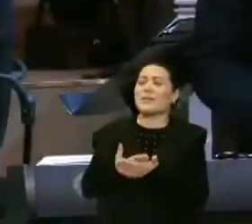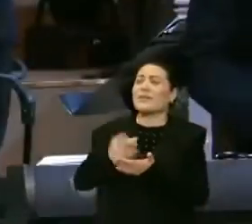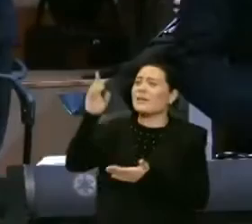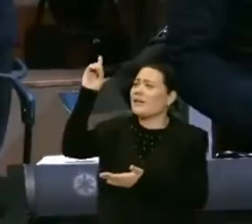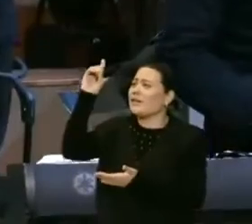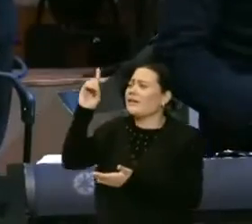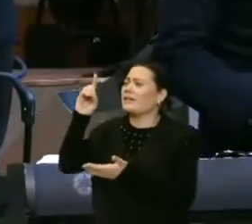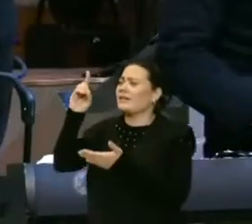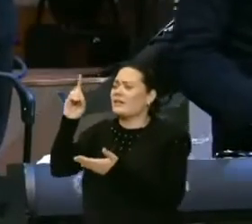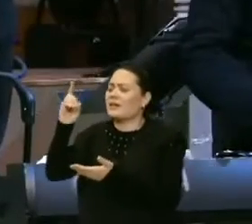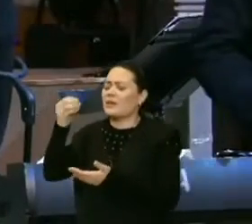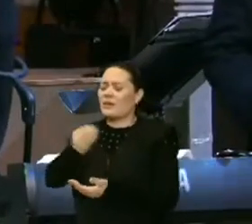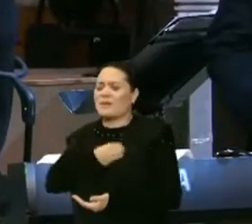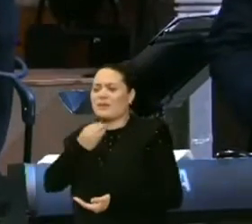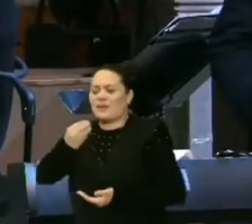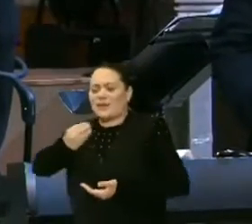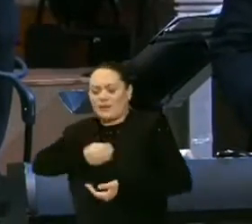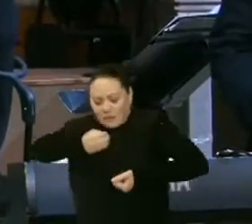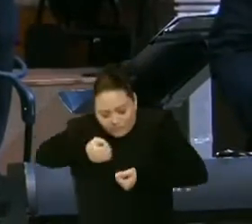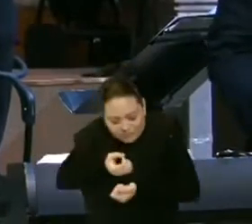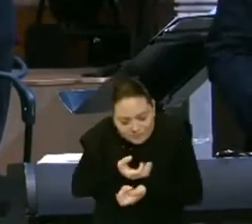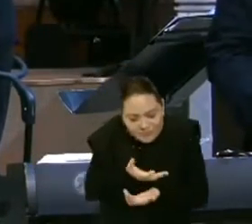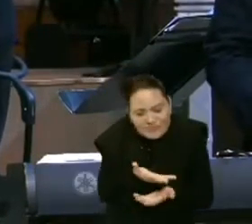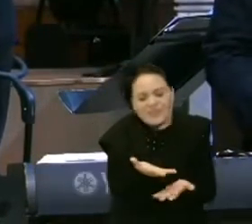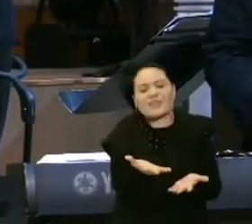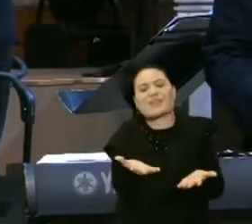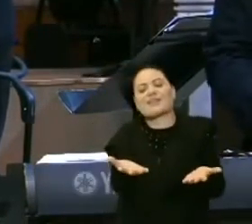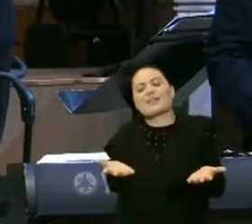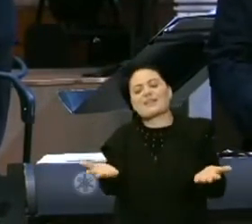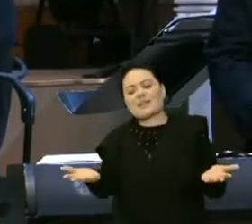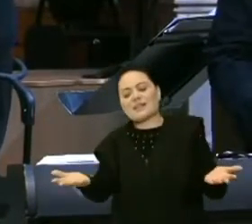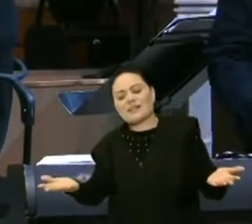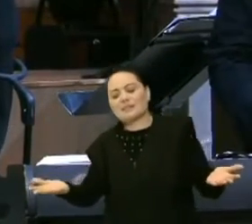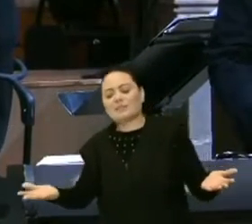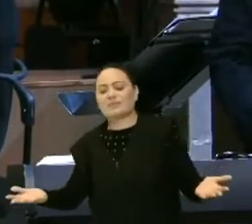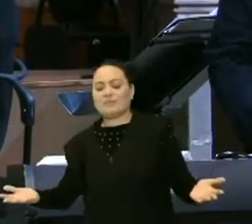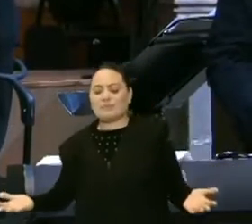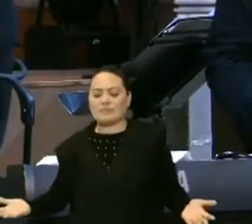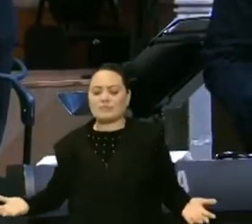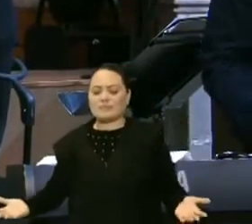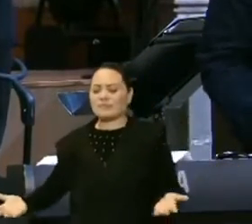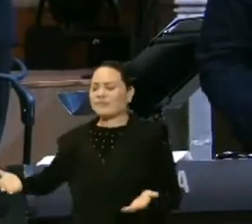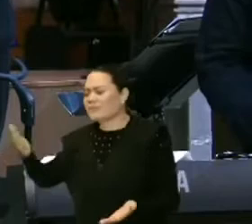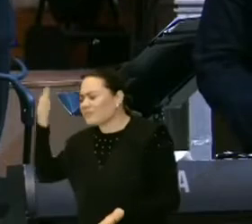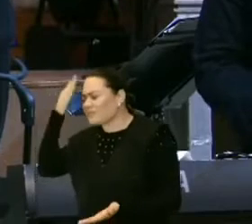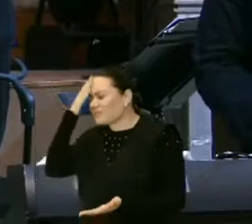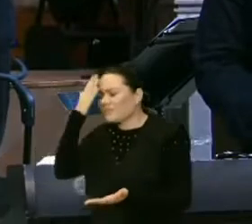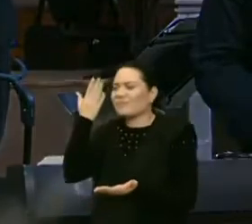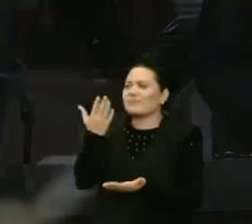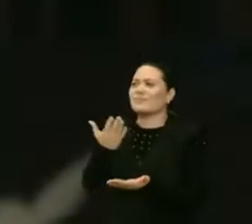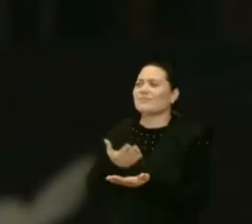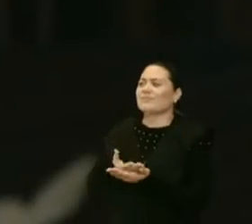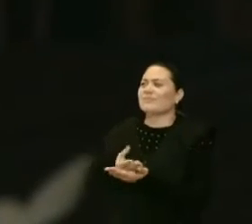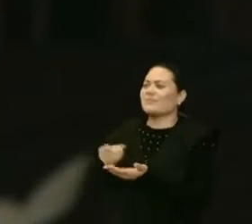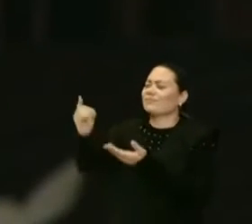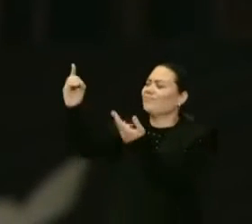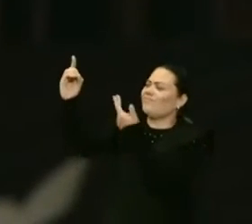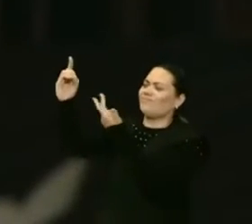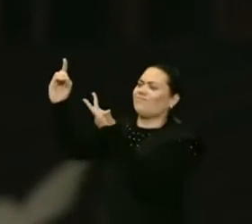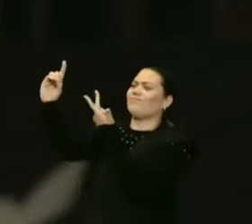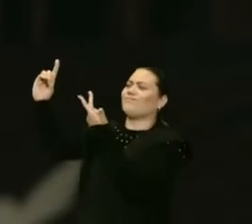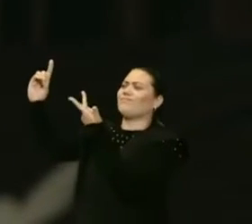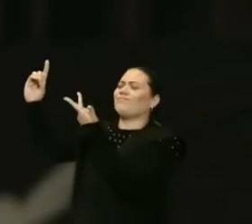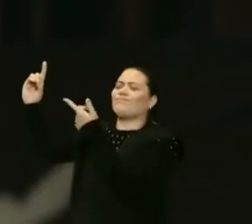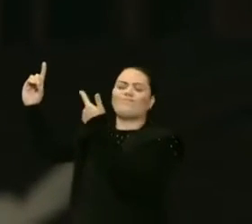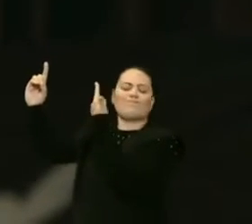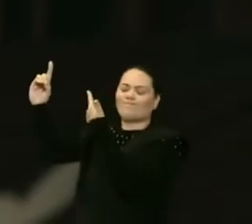Creio que Tu és a vida. Creio que